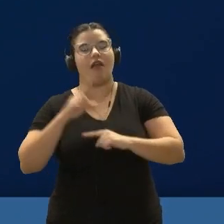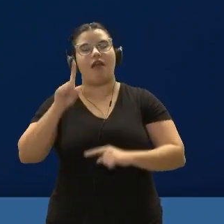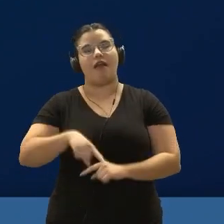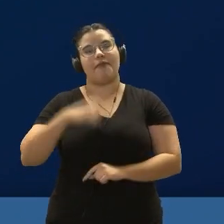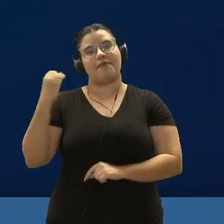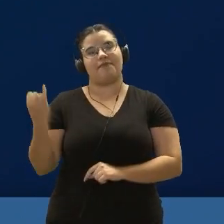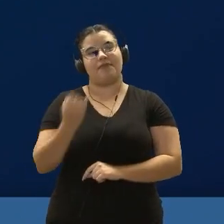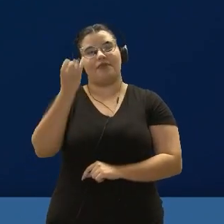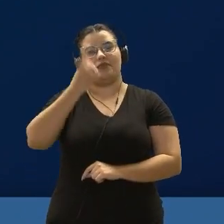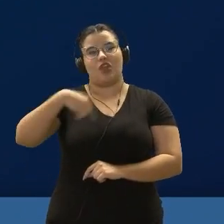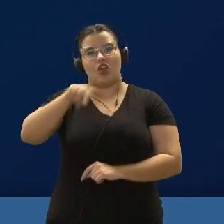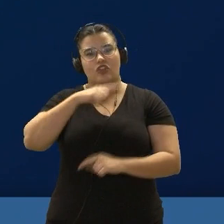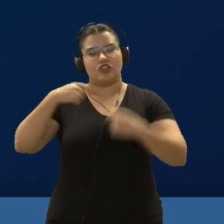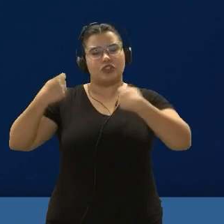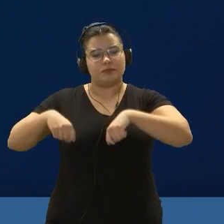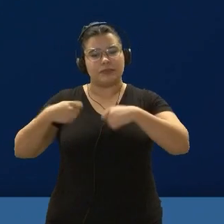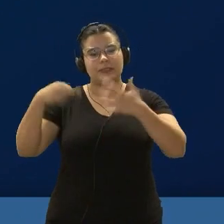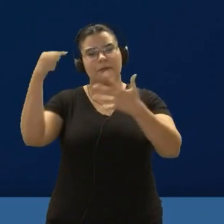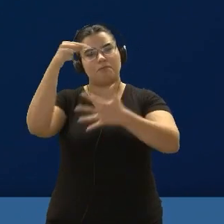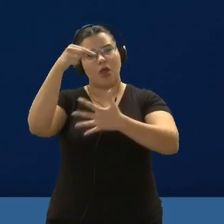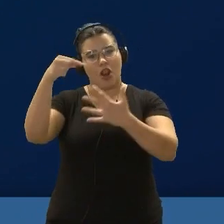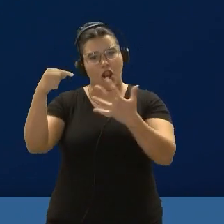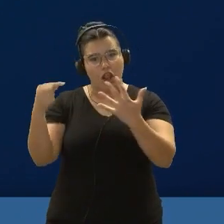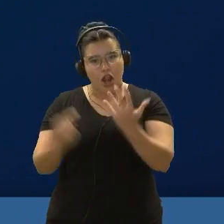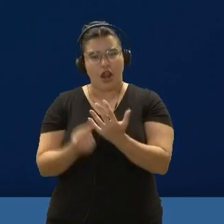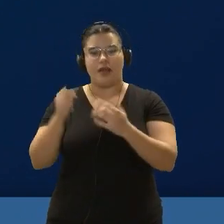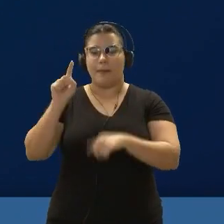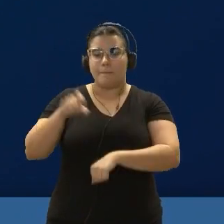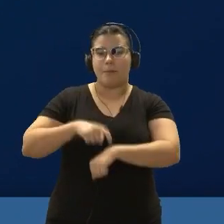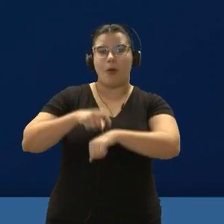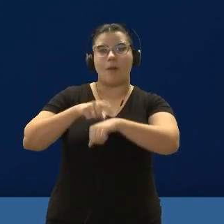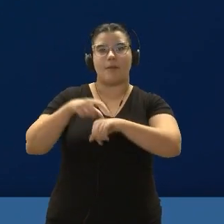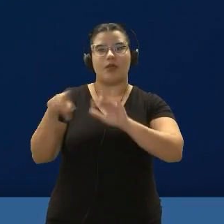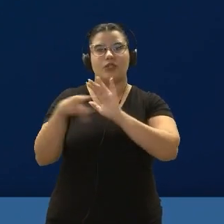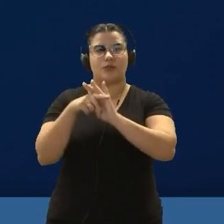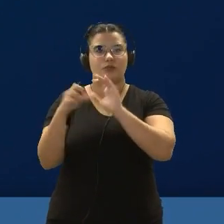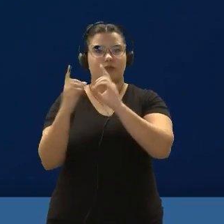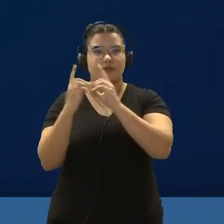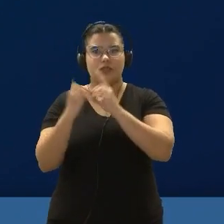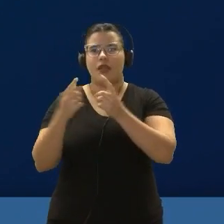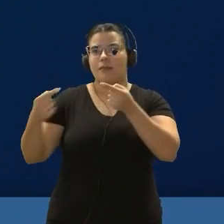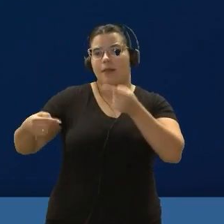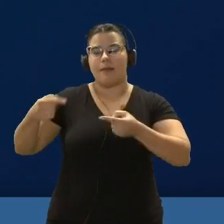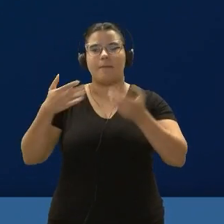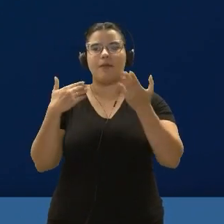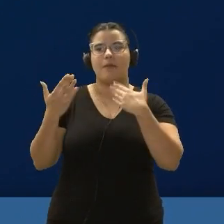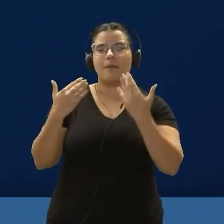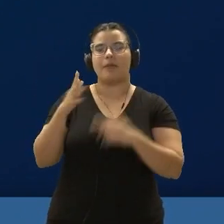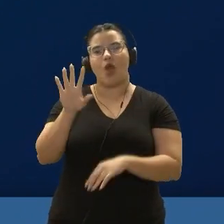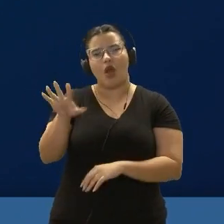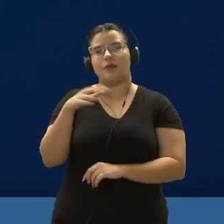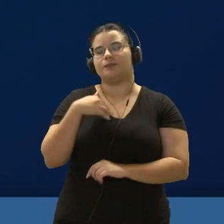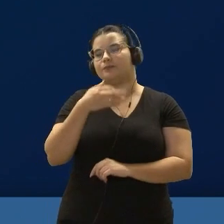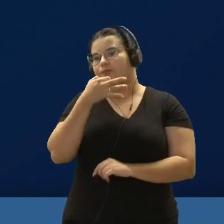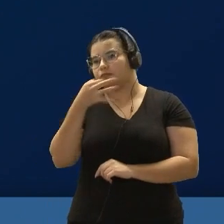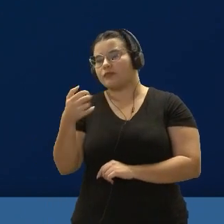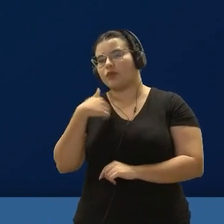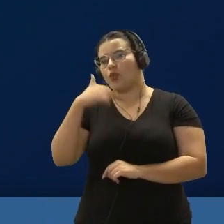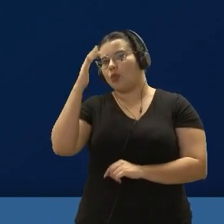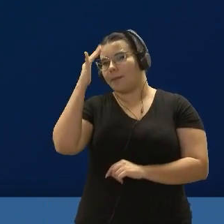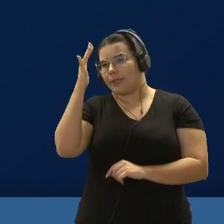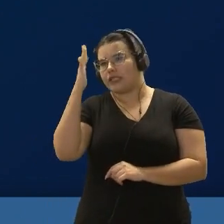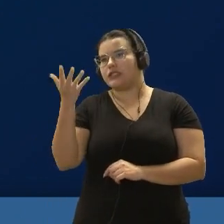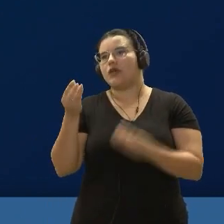gente colocar todos esses pontos no momento do nosso atendimento e discutir com eles. Olha, eu estou pensando aqui em te